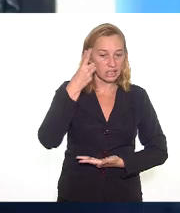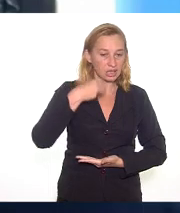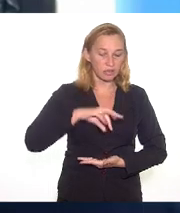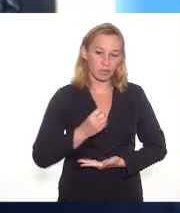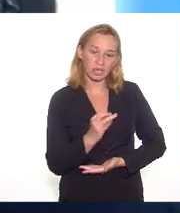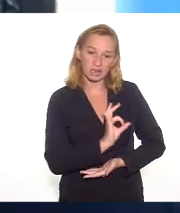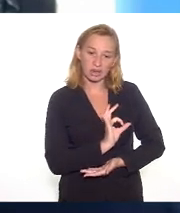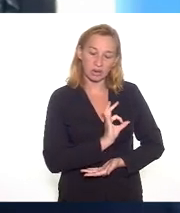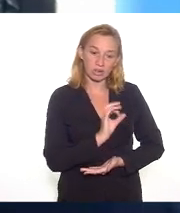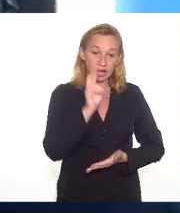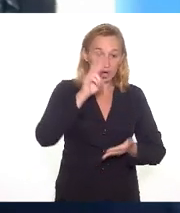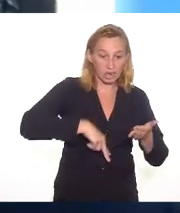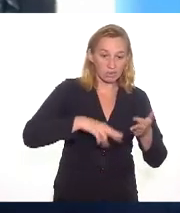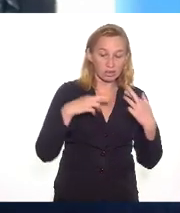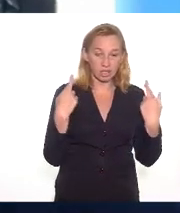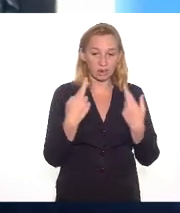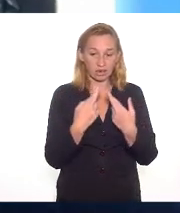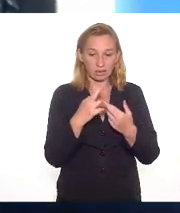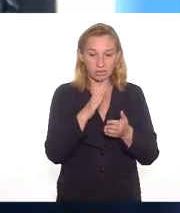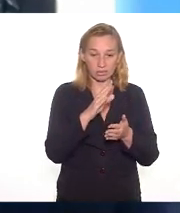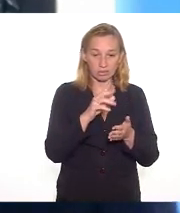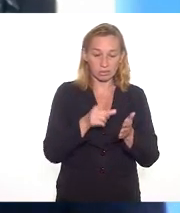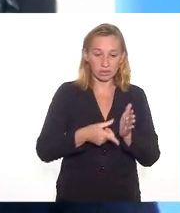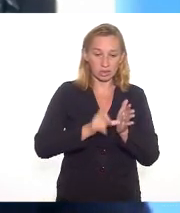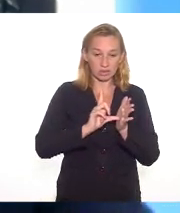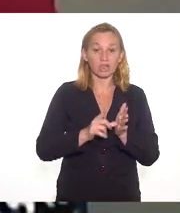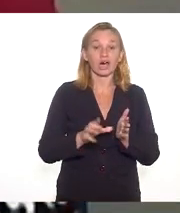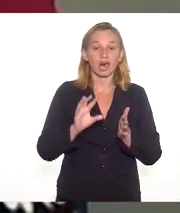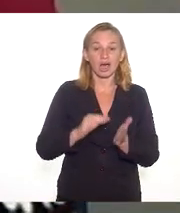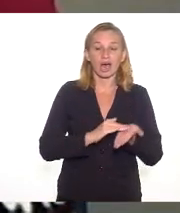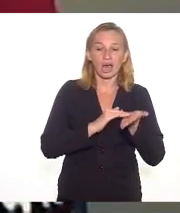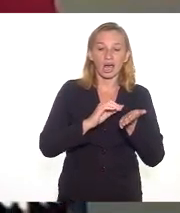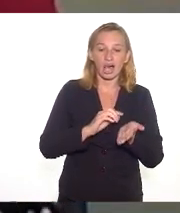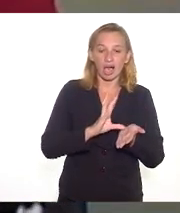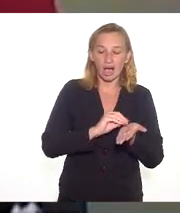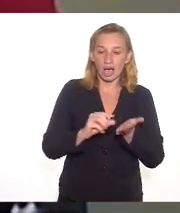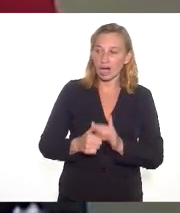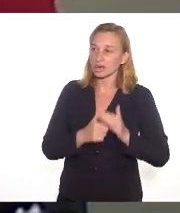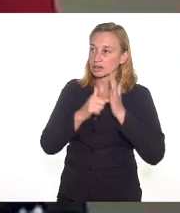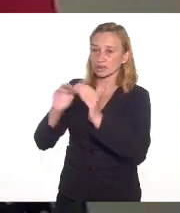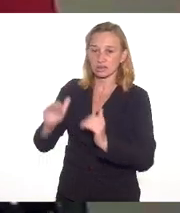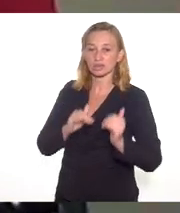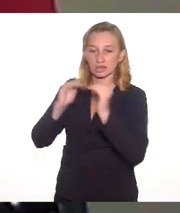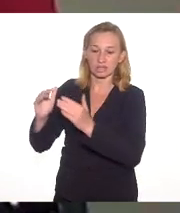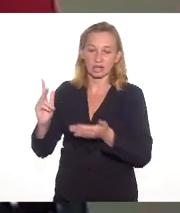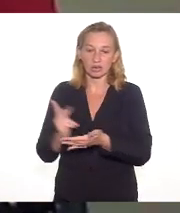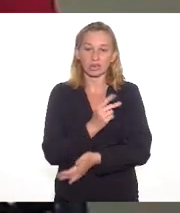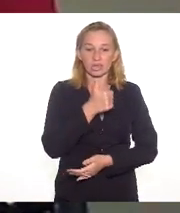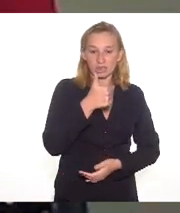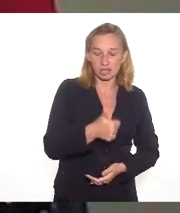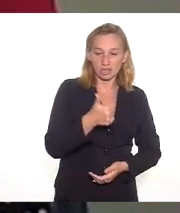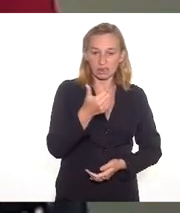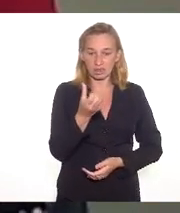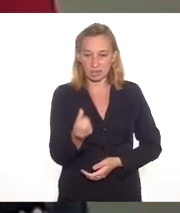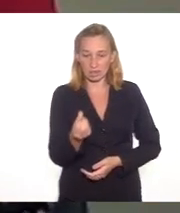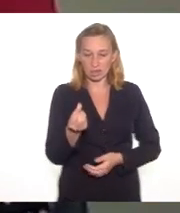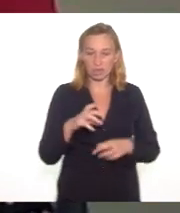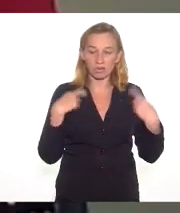fazer a leitura da ata da sessão anterior. A ata reflete com exatidão o ocorrido na 106ª